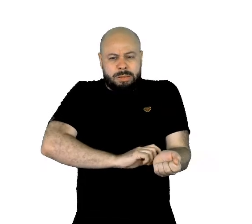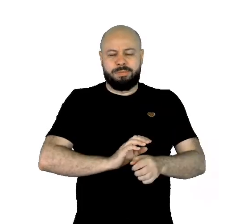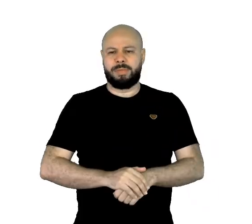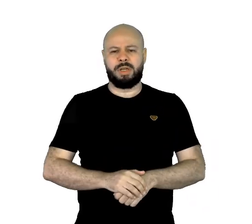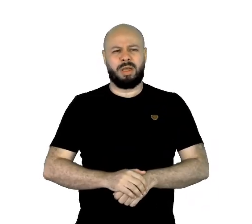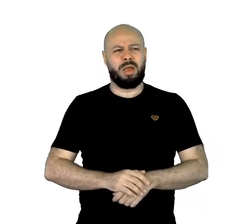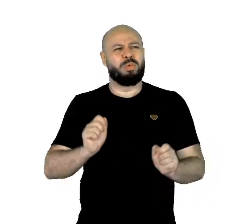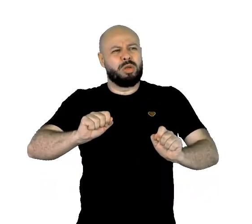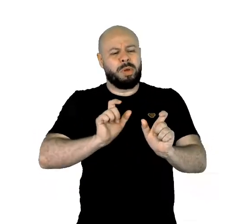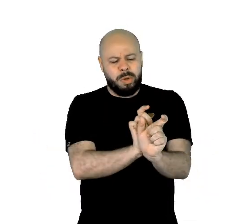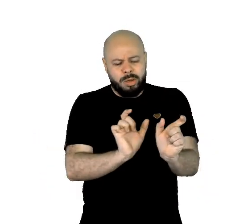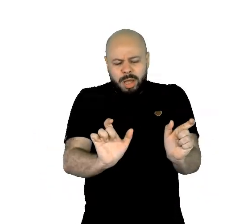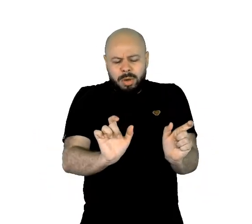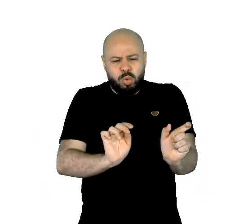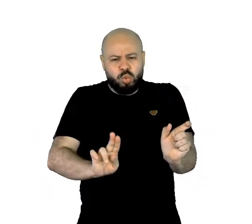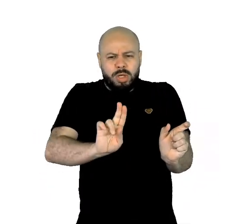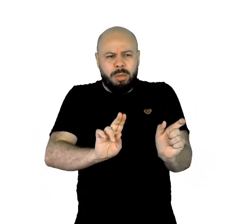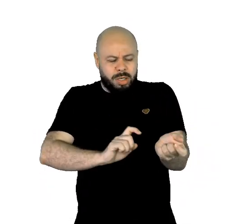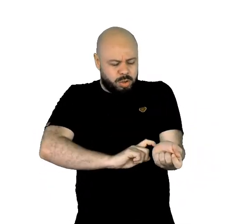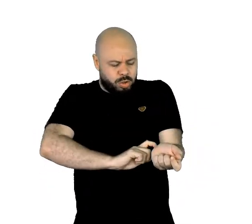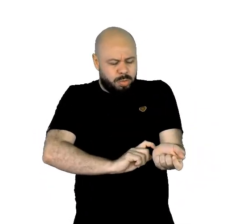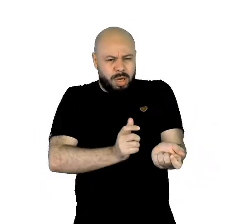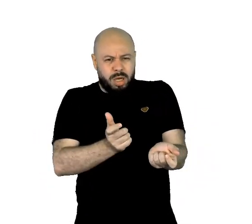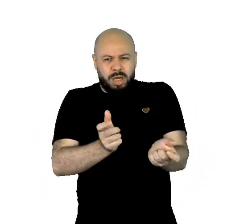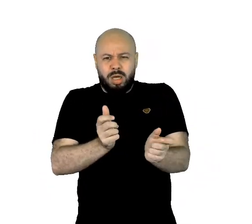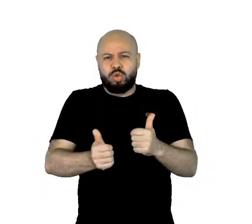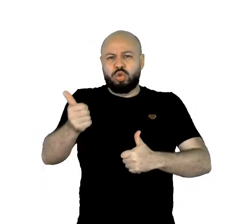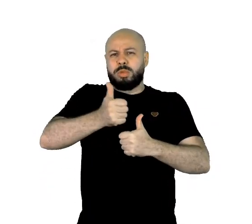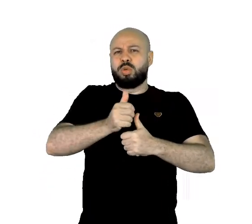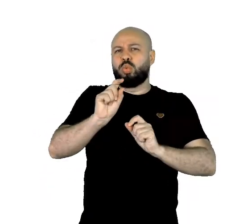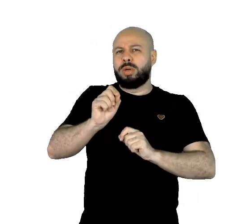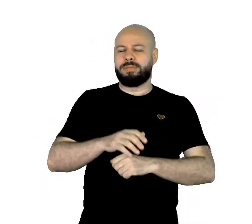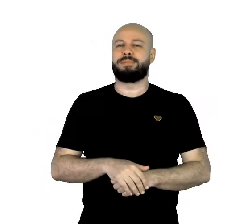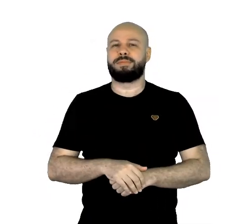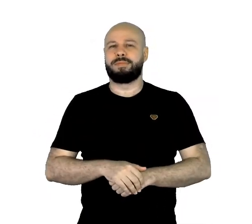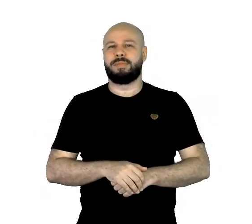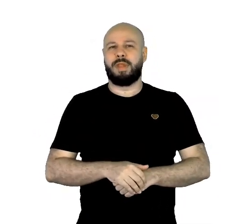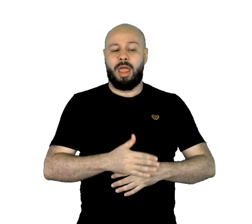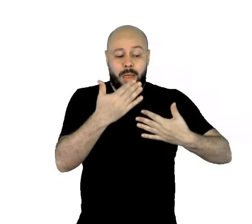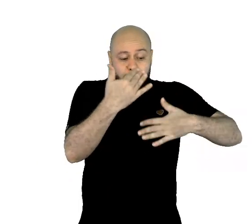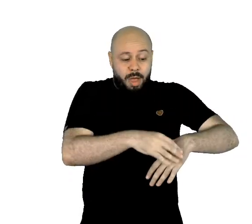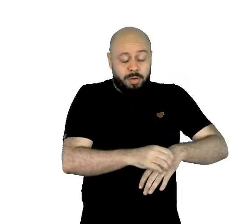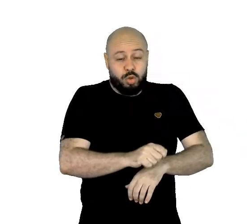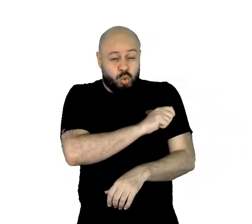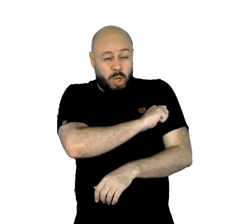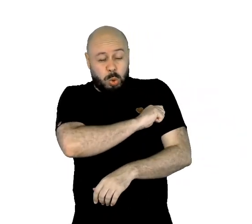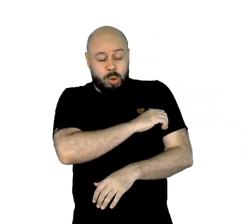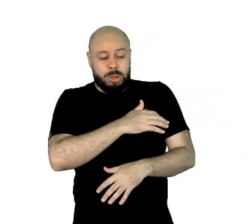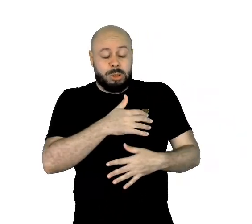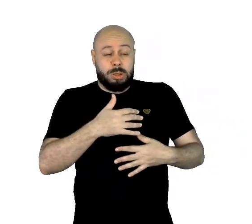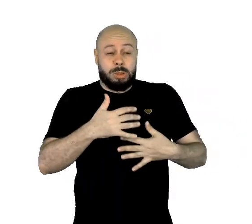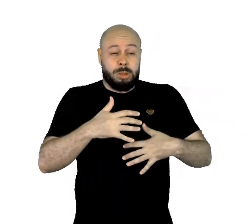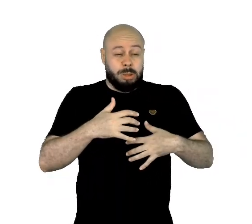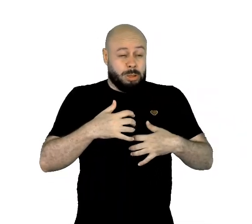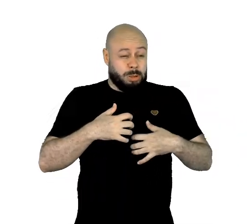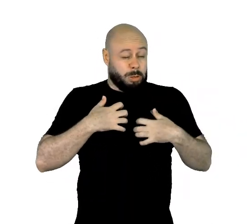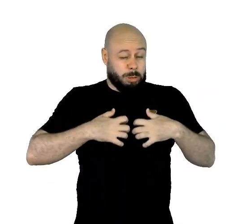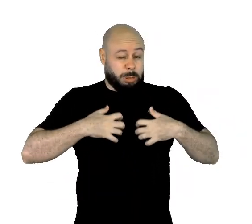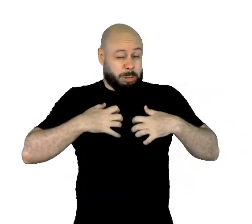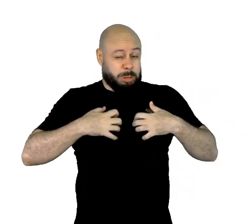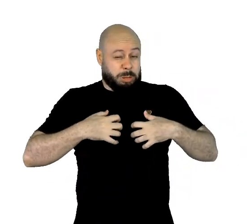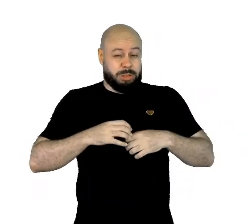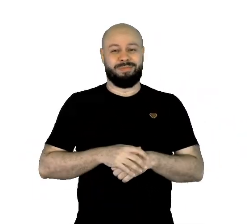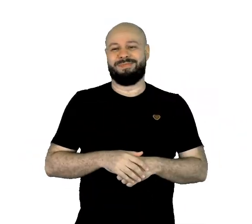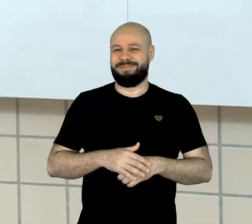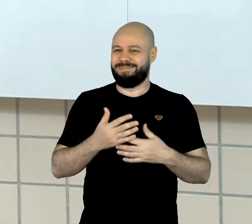eu posso usar para substituir a palavra nervosos? A prova deixou os alunos